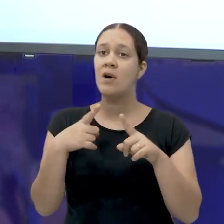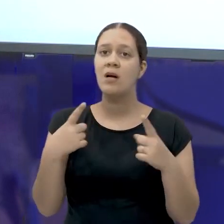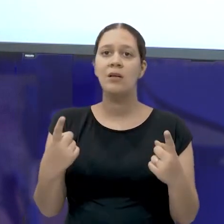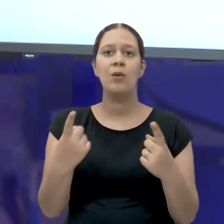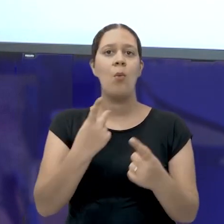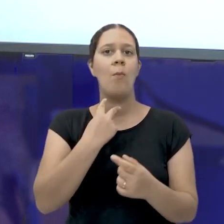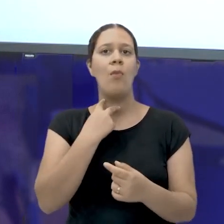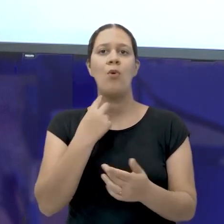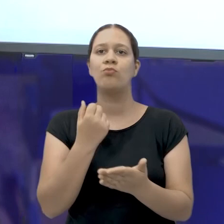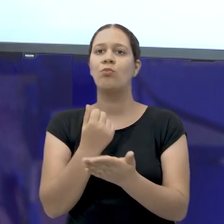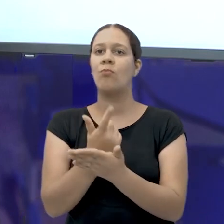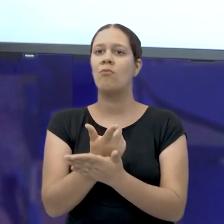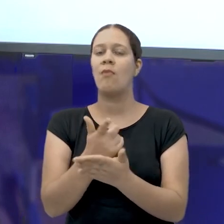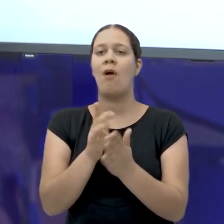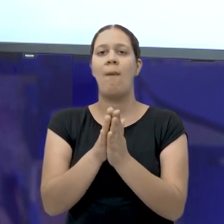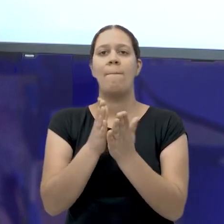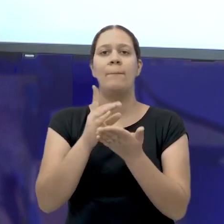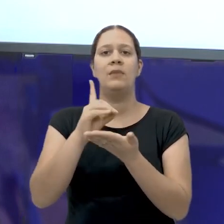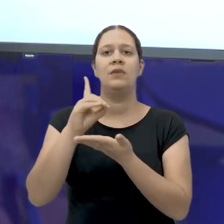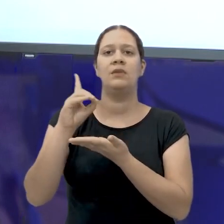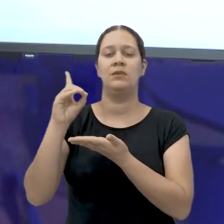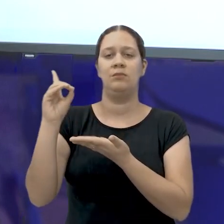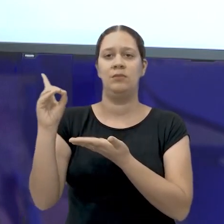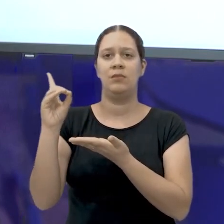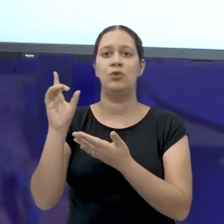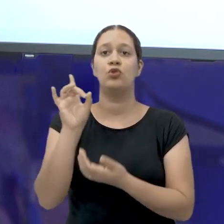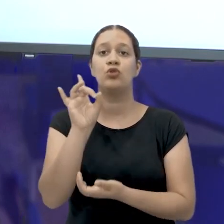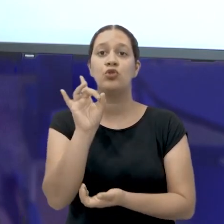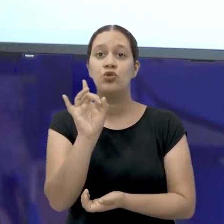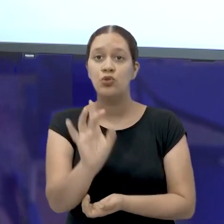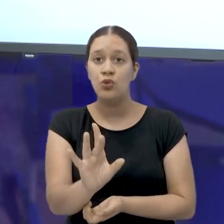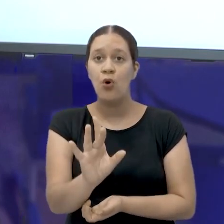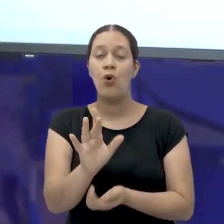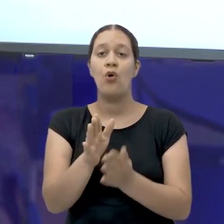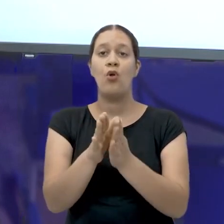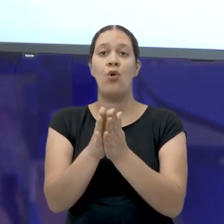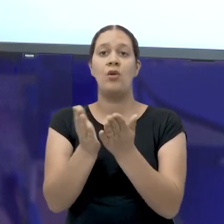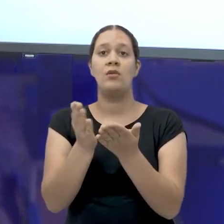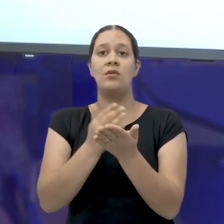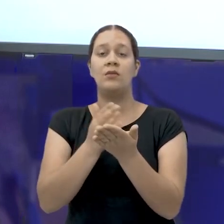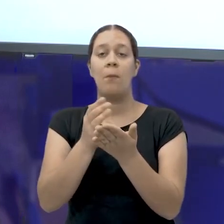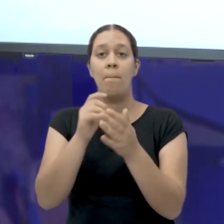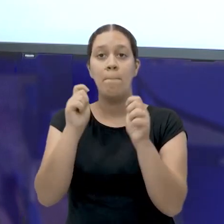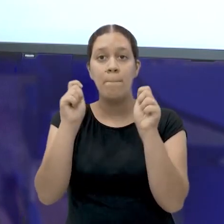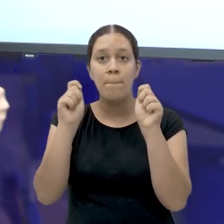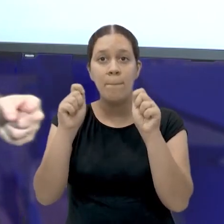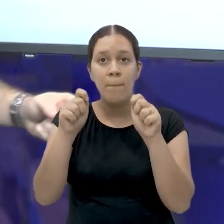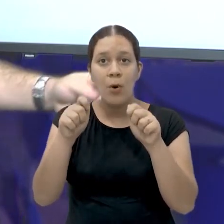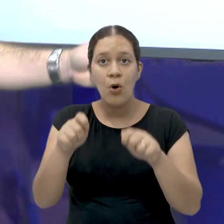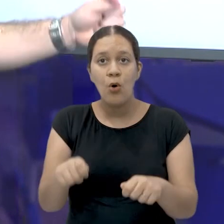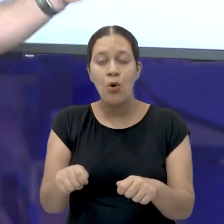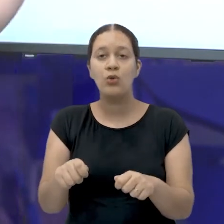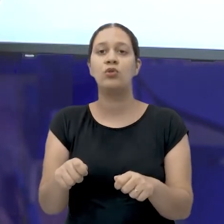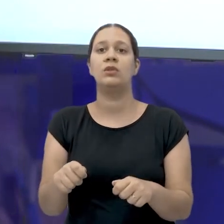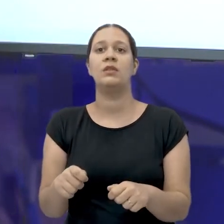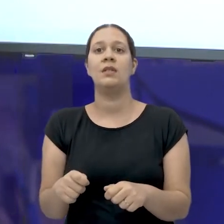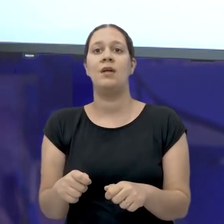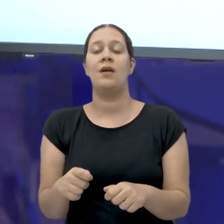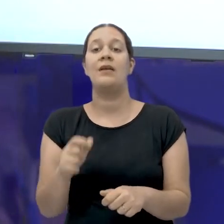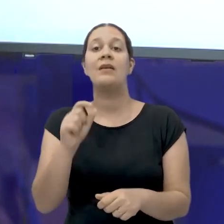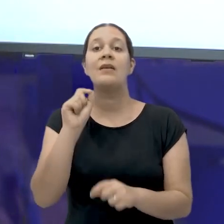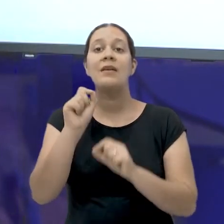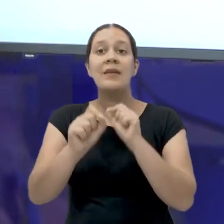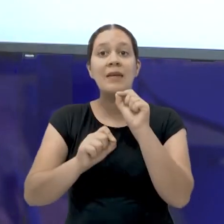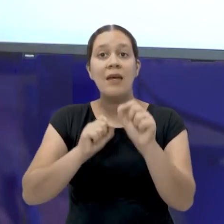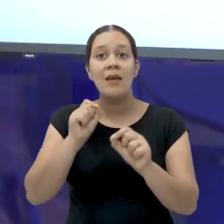a Bíblia. Tem livros que só podem ter acesso a eles quem fizer parte